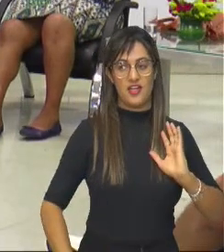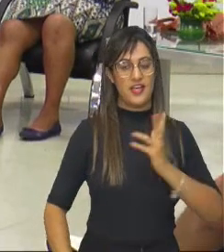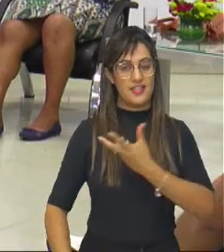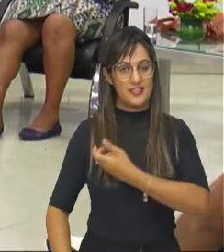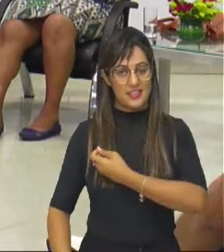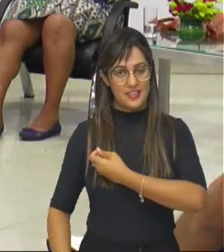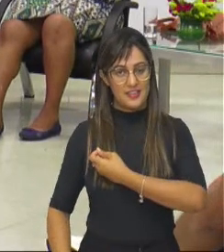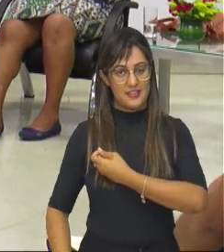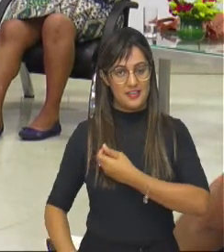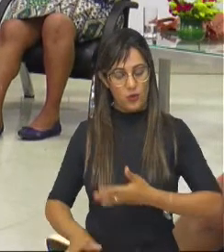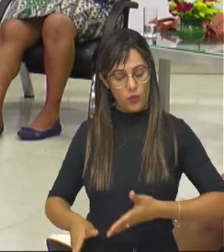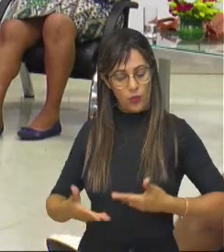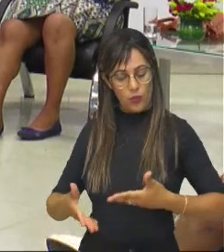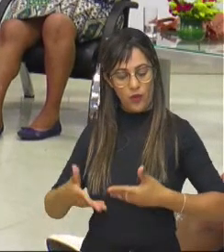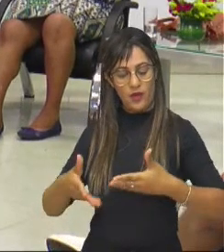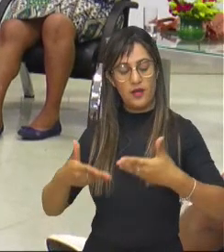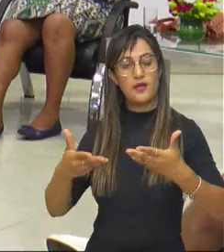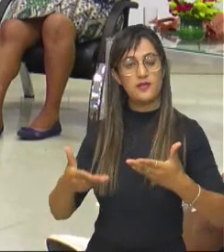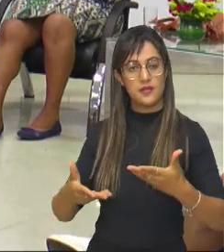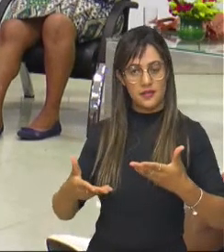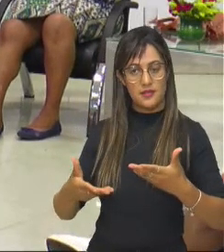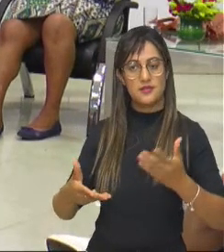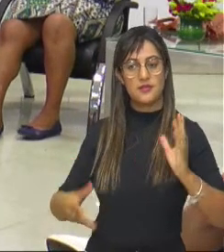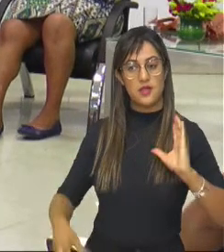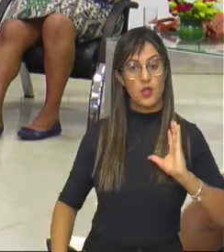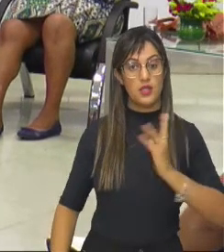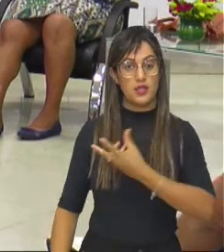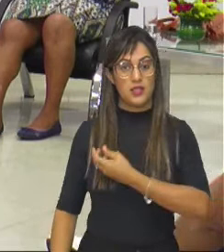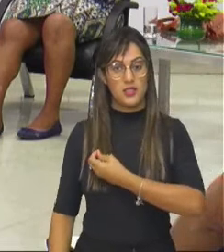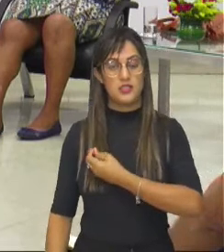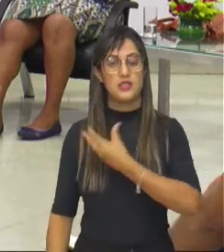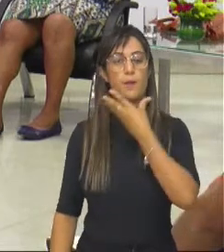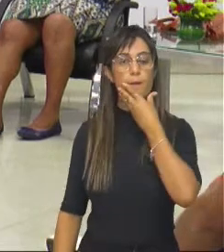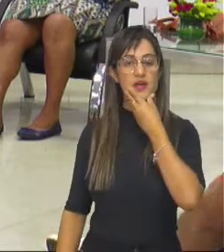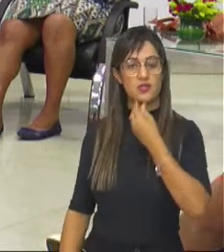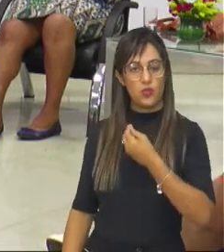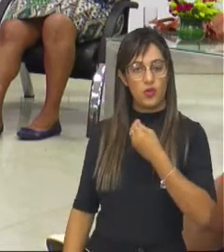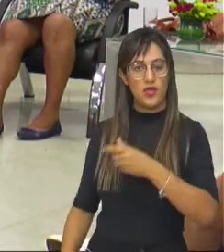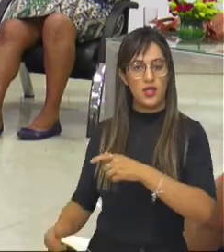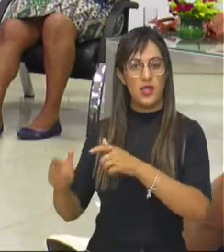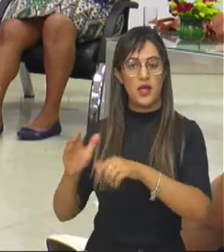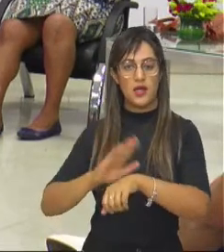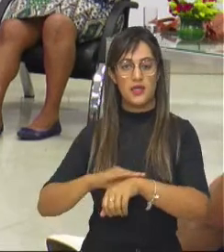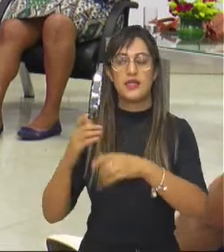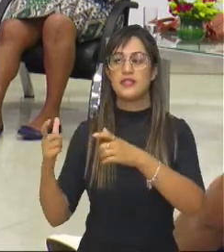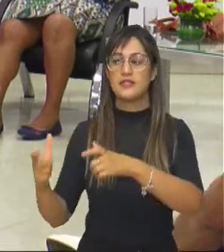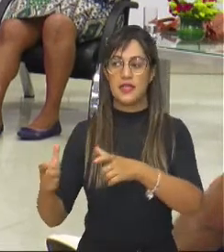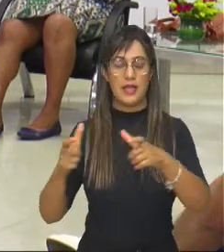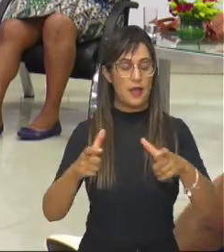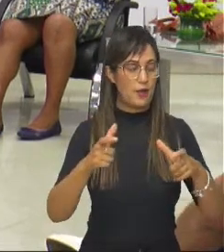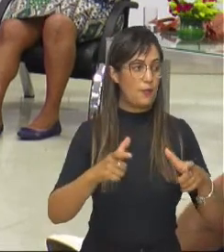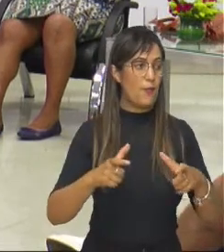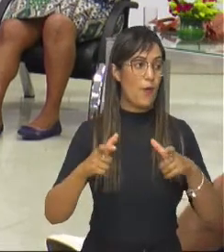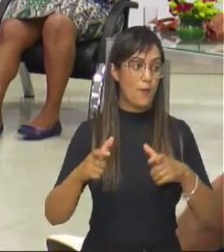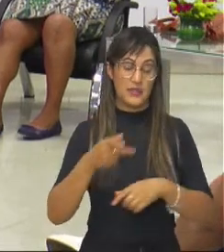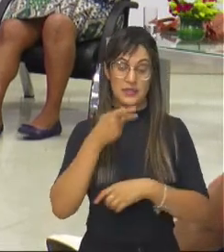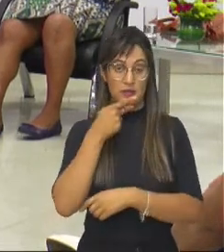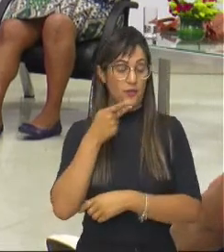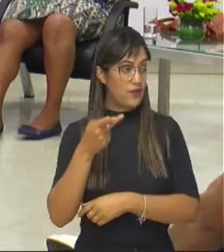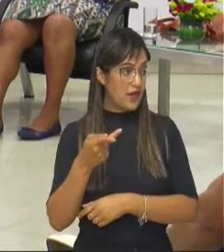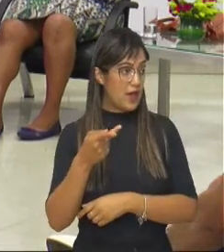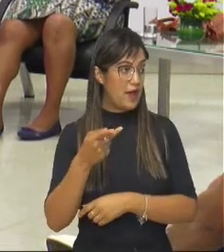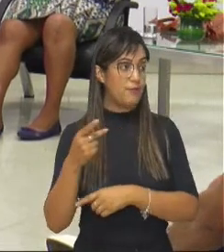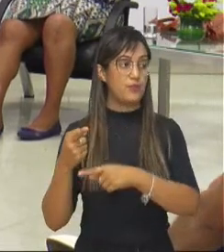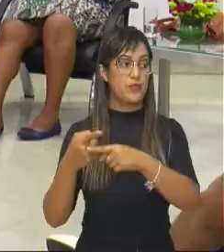presença de transmasculinos nesse espaço. Assim. Acho que Caleb fez isso, mas depois eu só falo. Já, eu não tenho como não dizer isso,